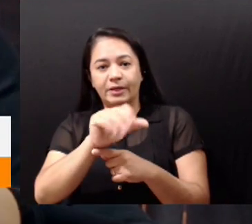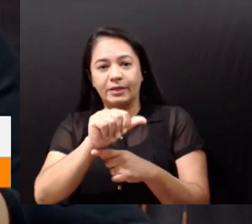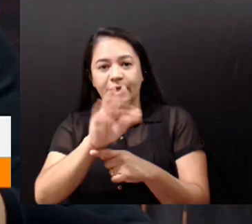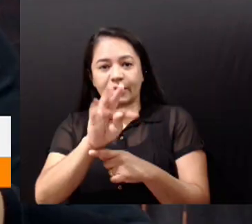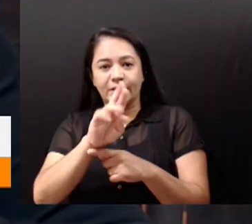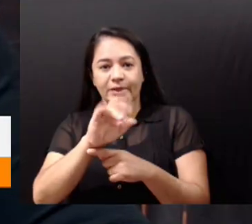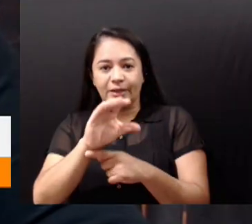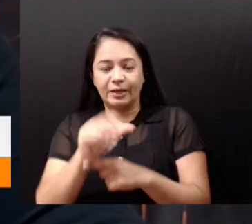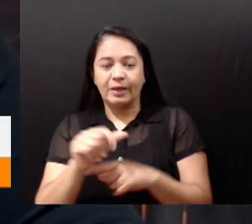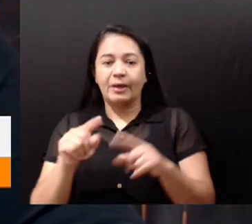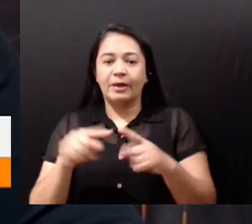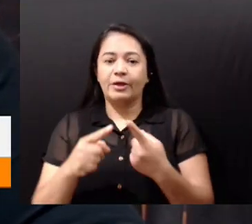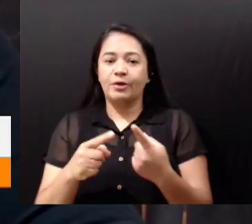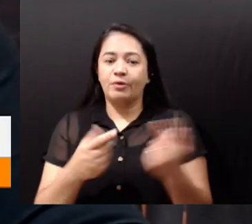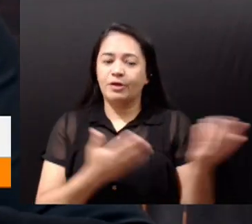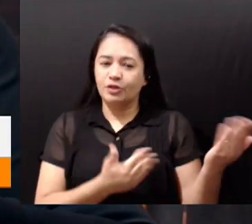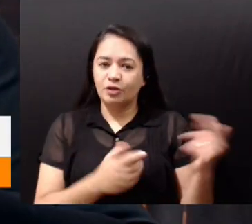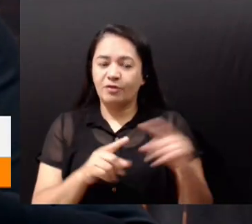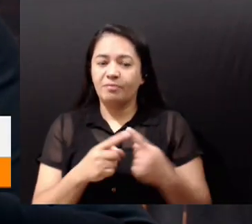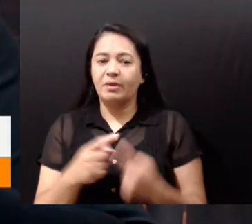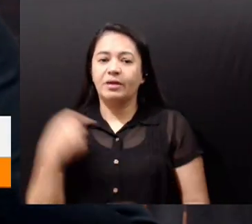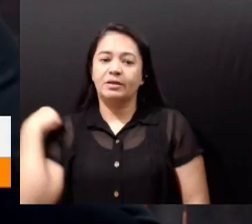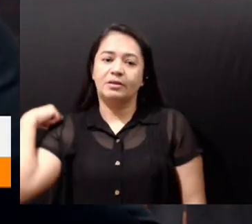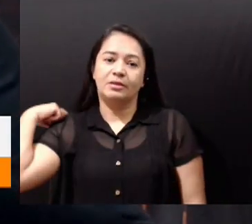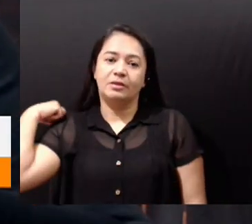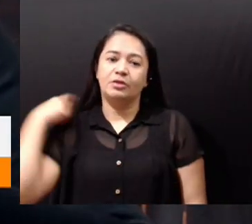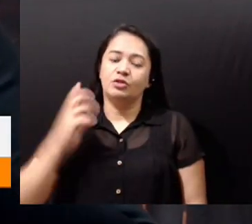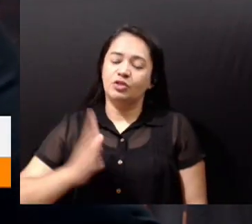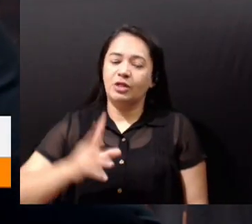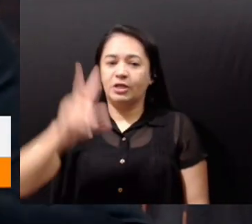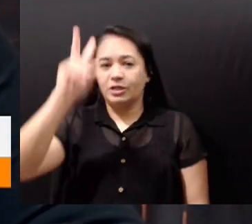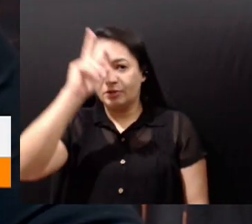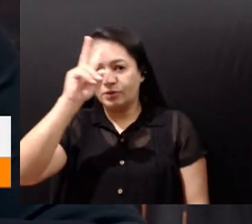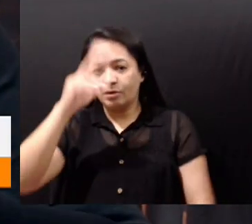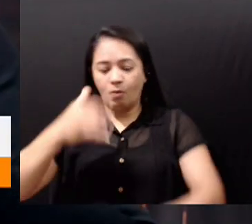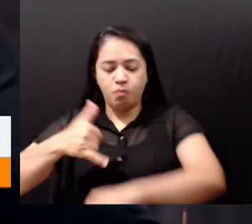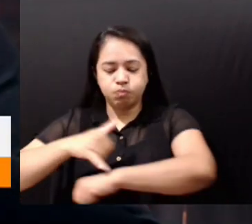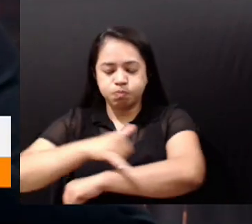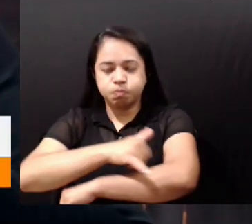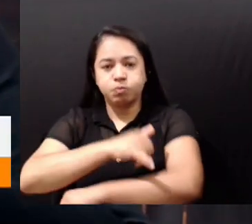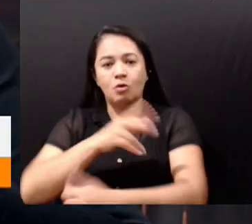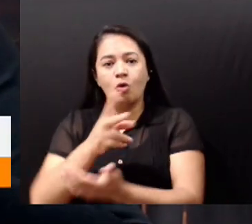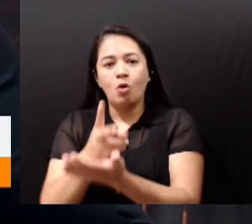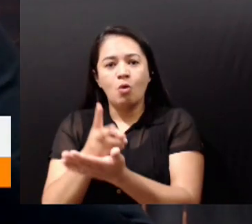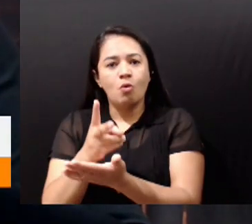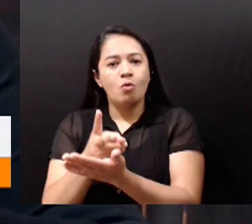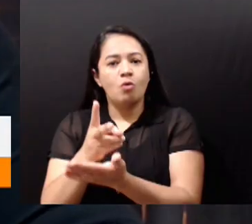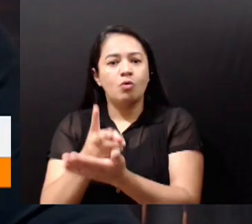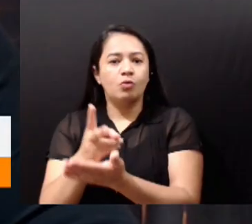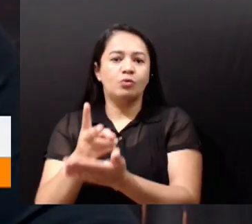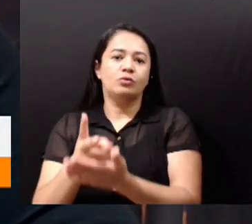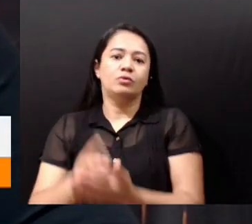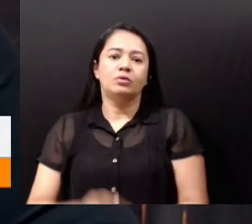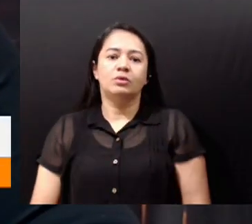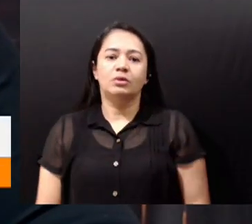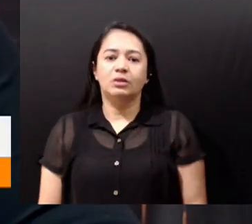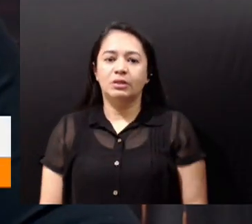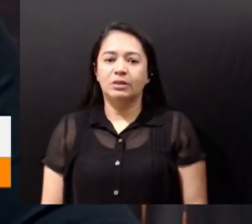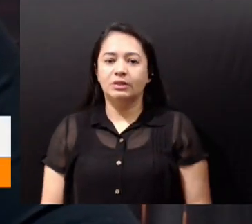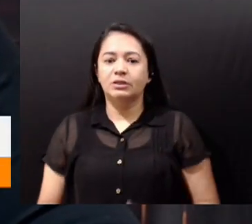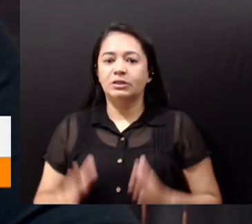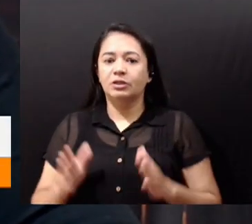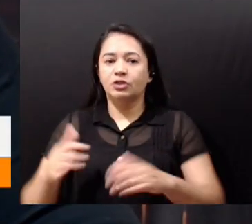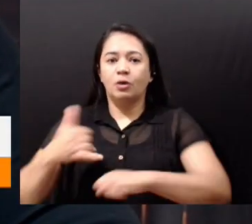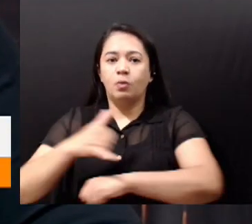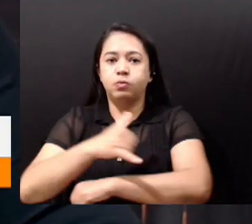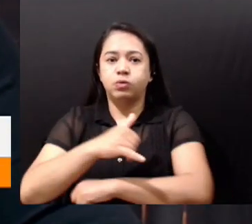da história de obesidade e mantive e tudo mais, não cheguei a engordar tudo, mas o corpo